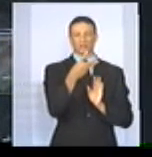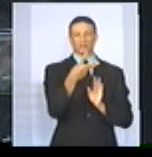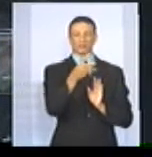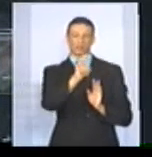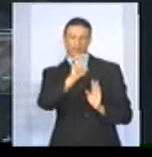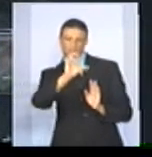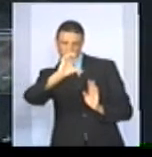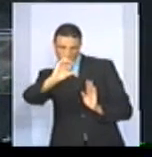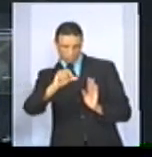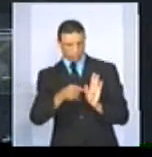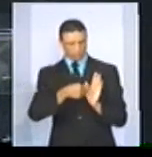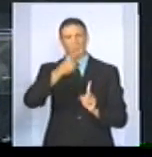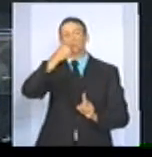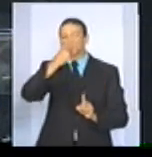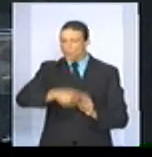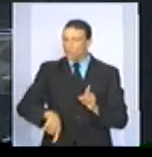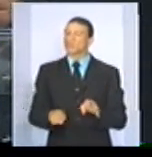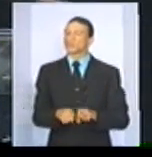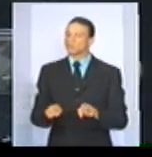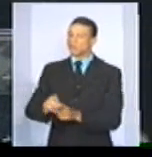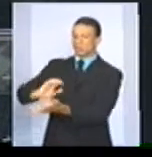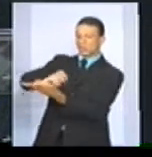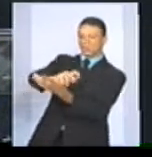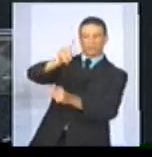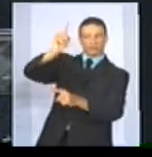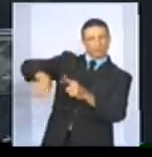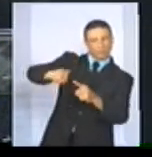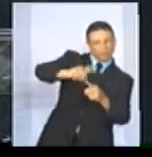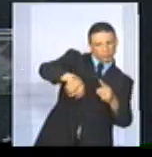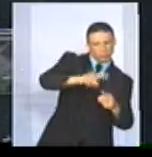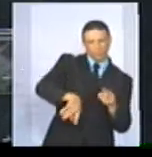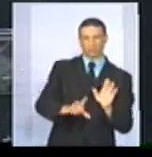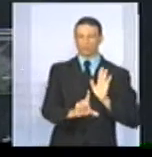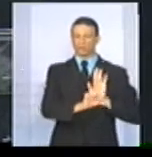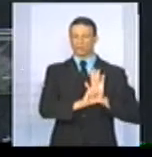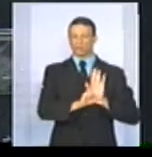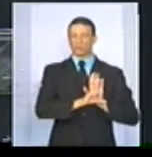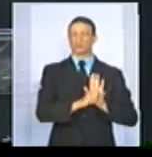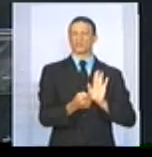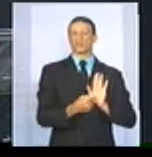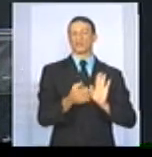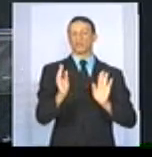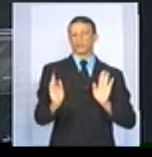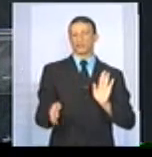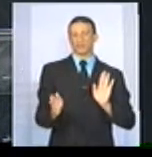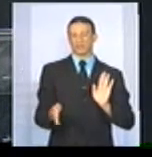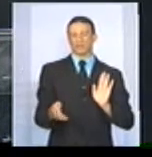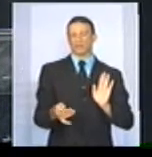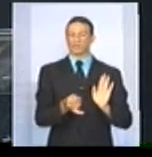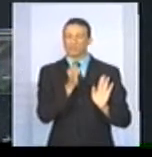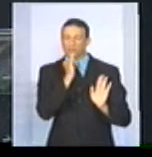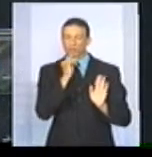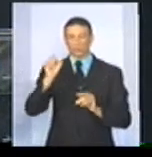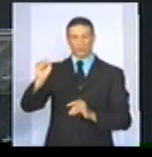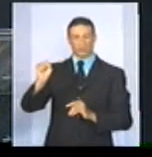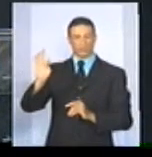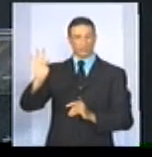já coíbe as condutas anticompetitivas. O que a lei do SEAC fez, e que se espera que o Supremo Tribunal